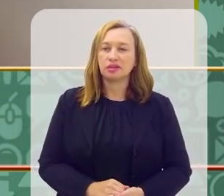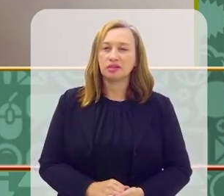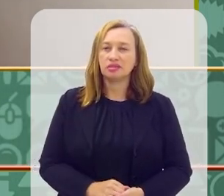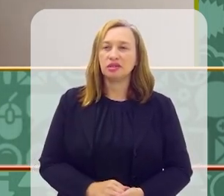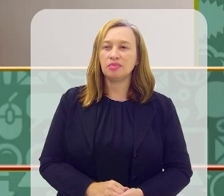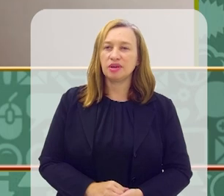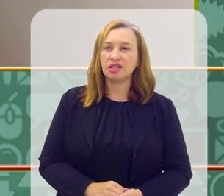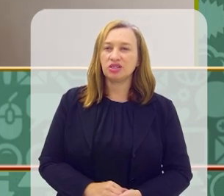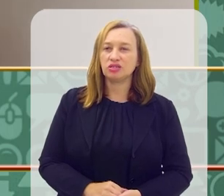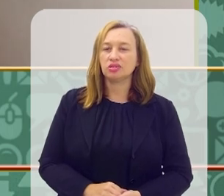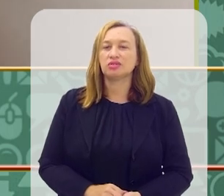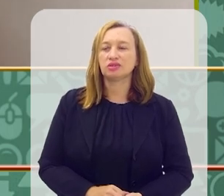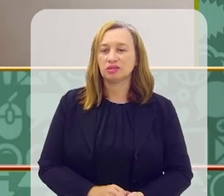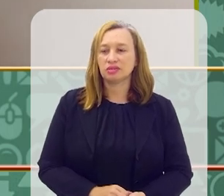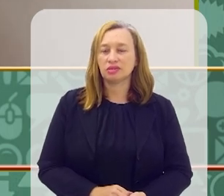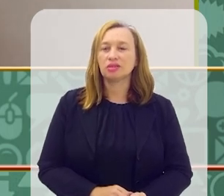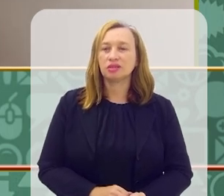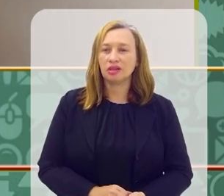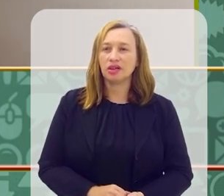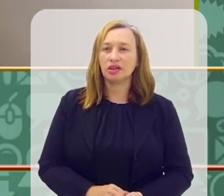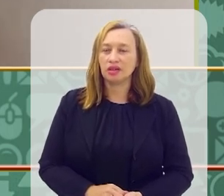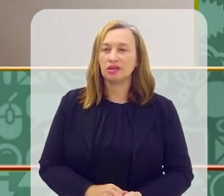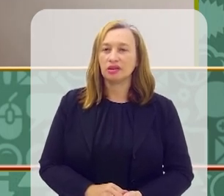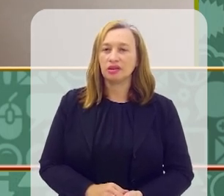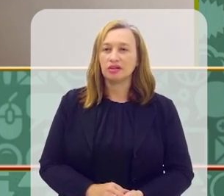instagram.com/@mpbia, né? Só digitar MPBia,